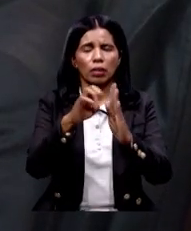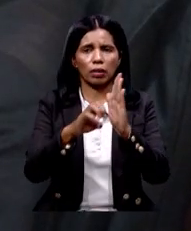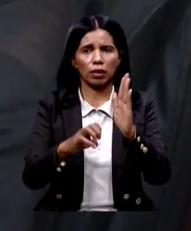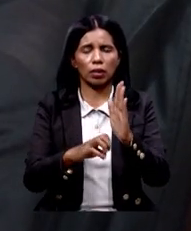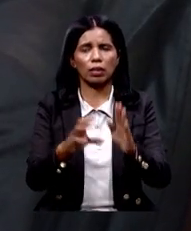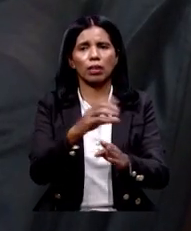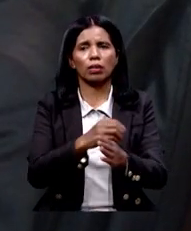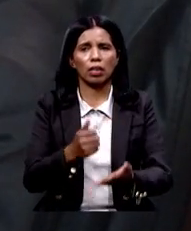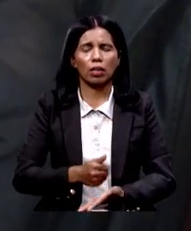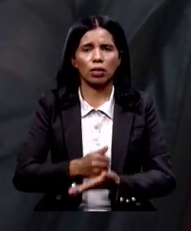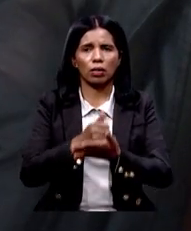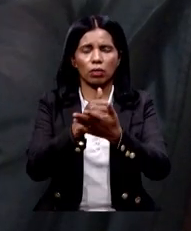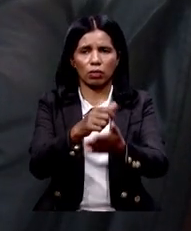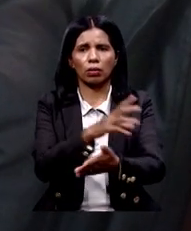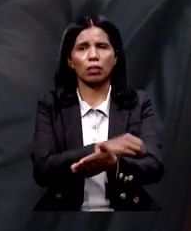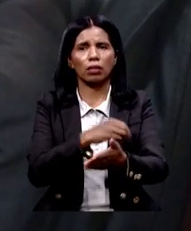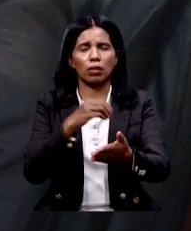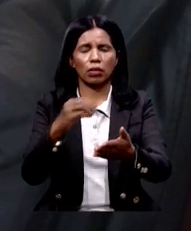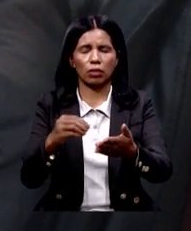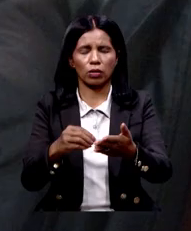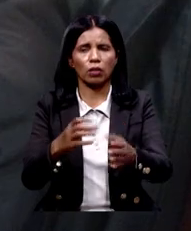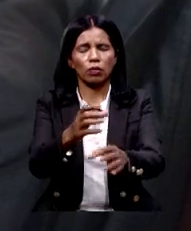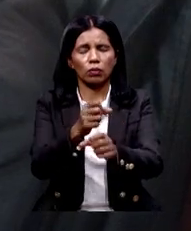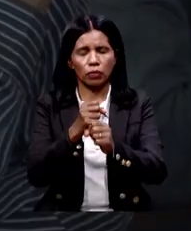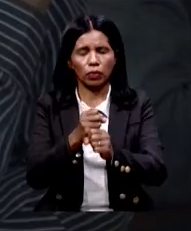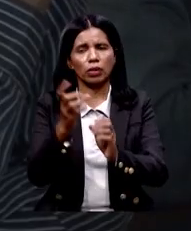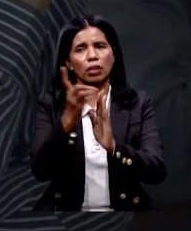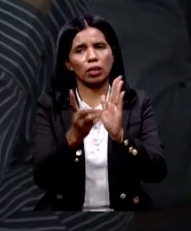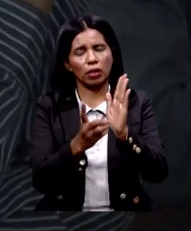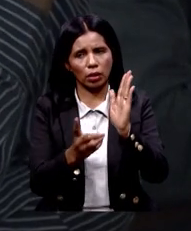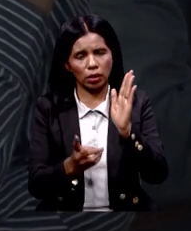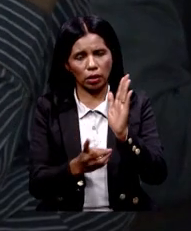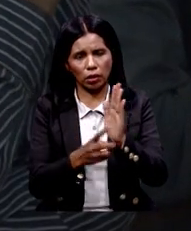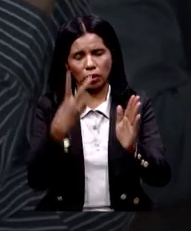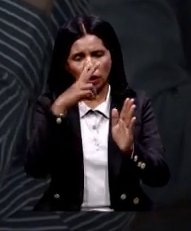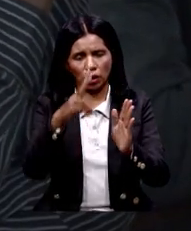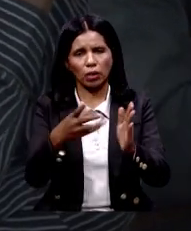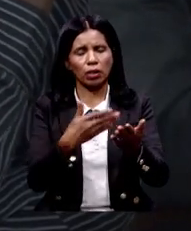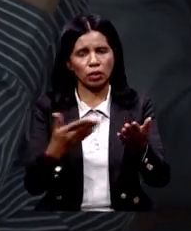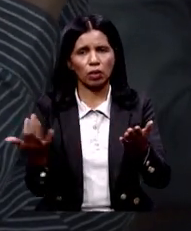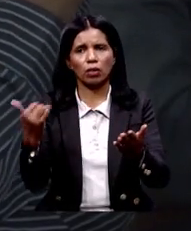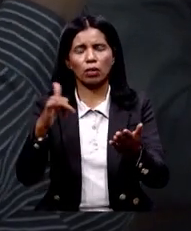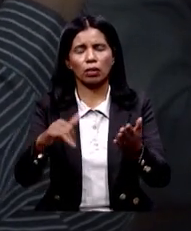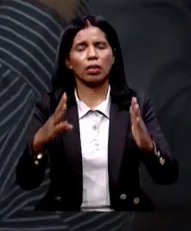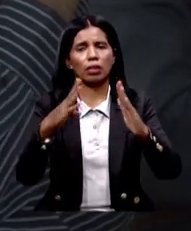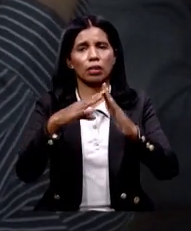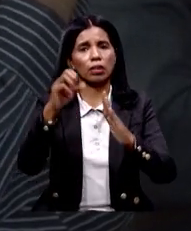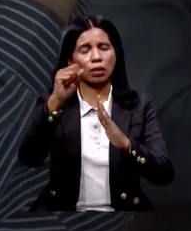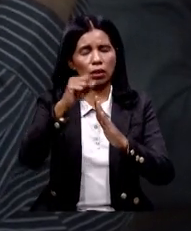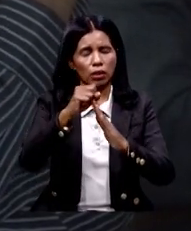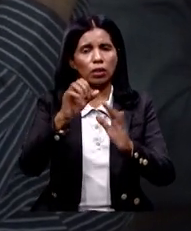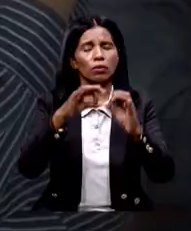de apoio ba digitalização ba recolha dados ba índice preço no consumidor no census uma cantina